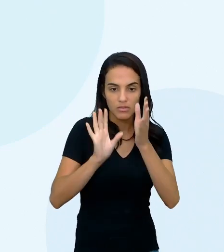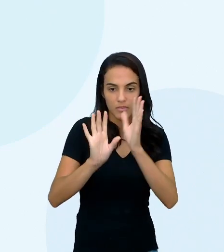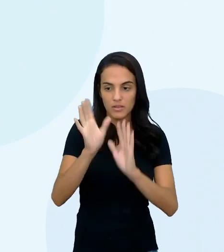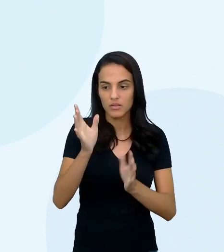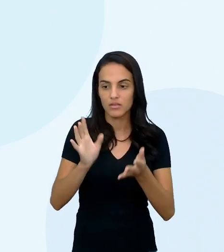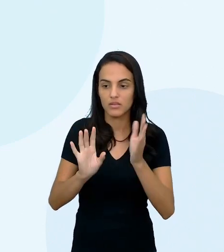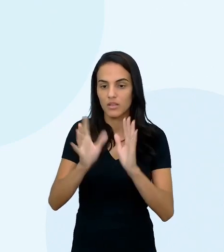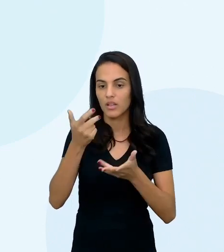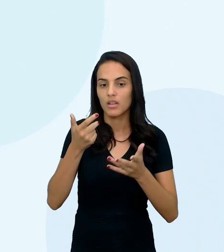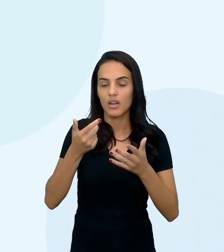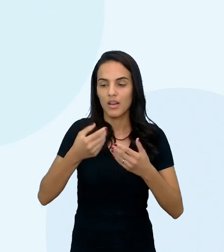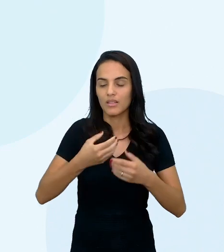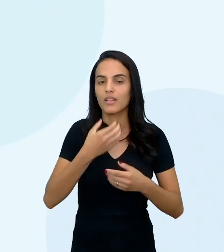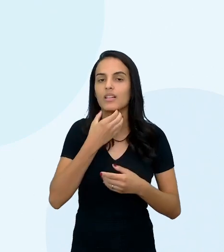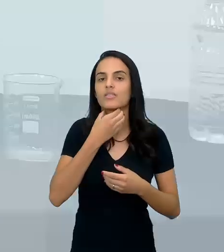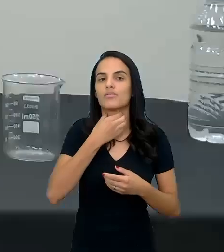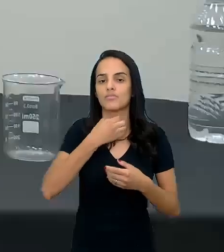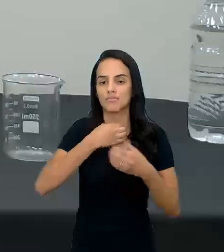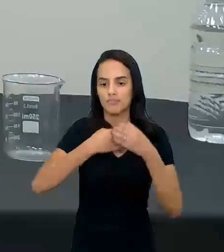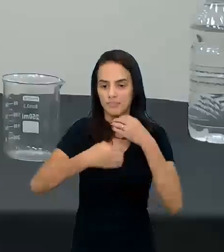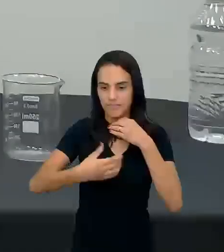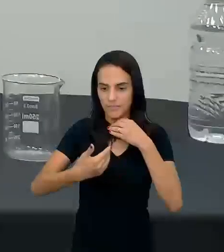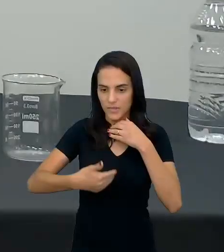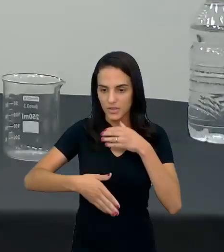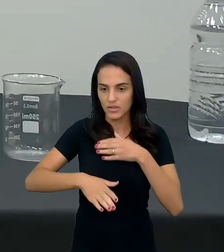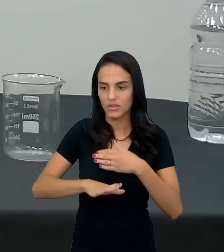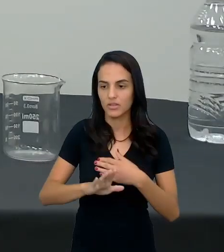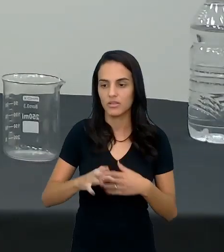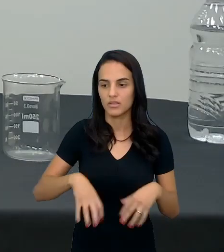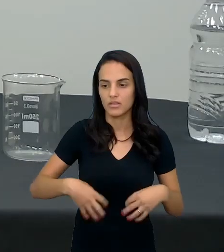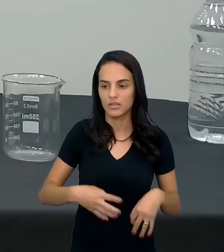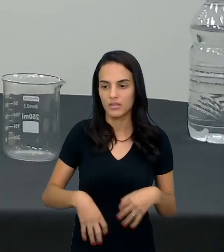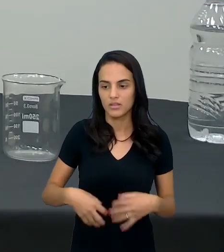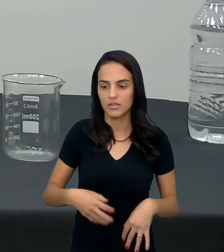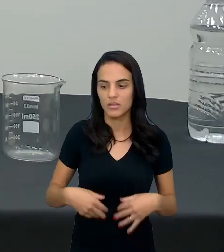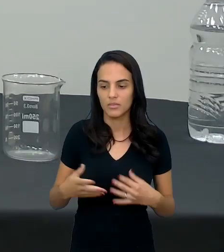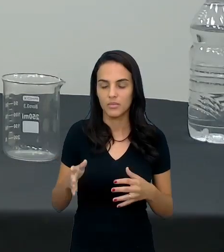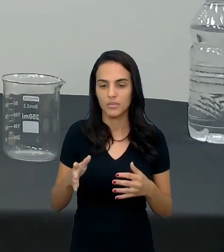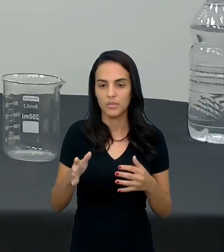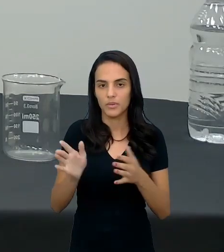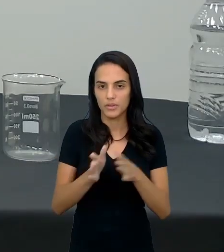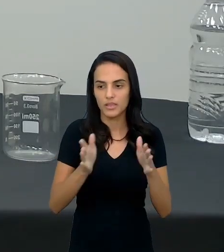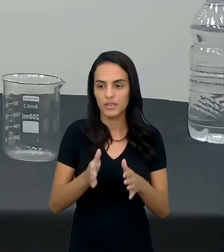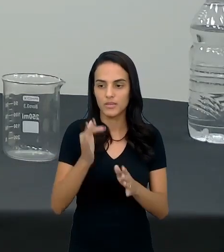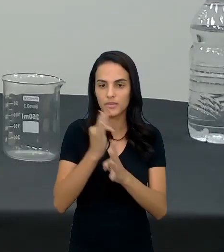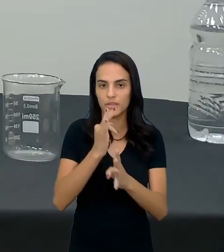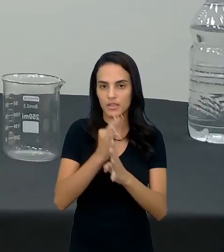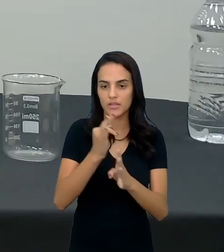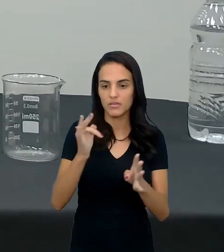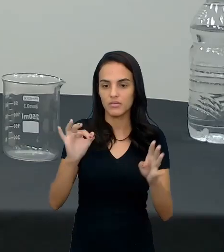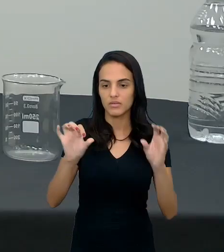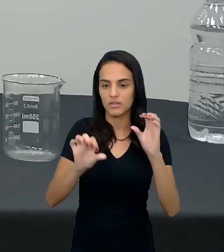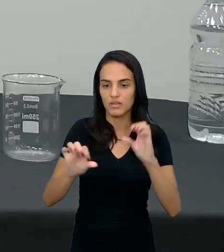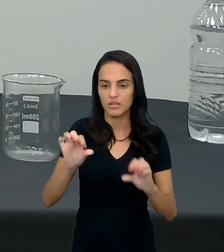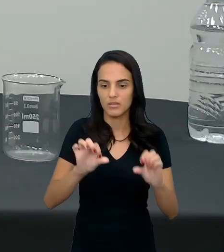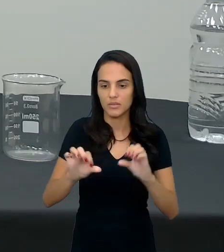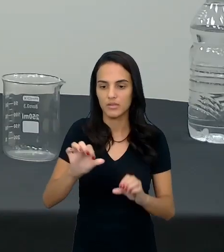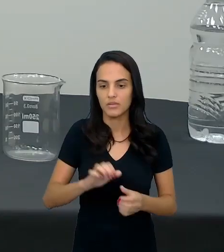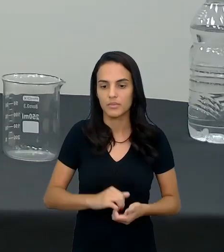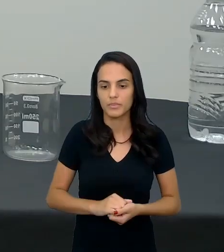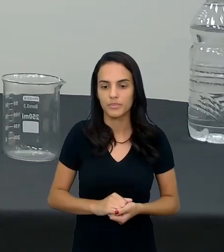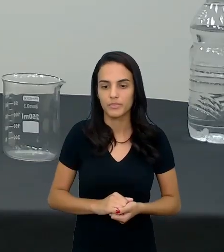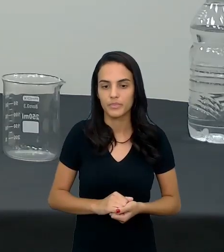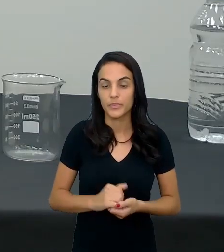da digestão, os processos, né, da digestão, processos físicos e processos químicos. E aí, gente, né,